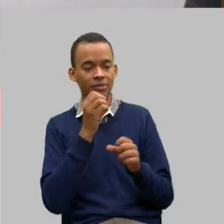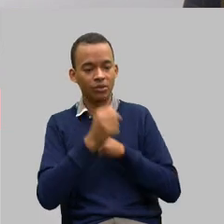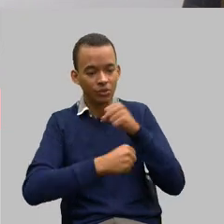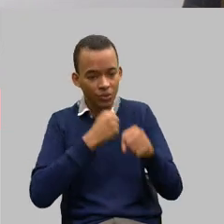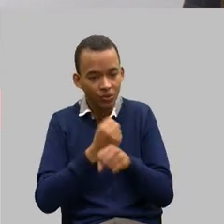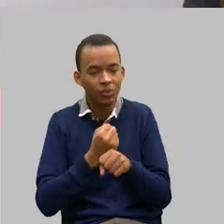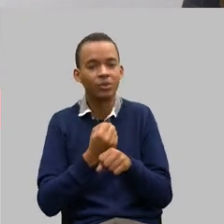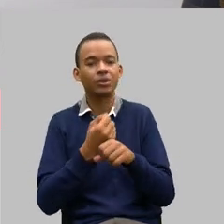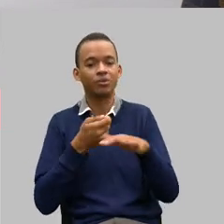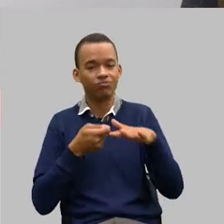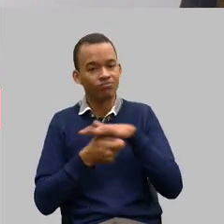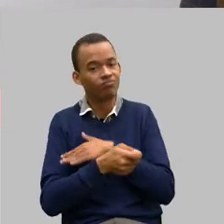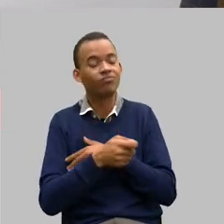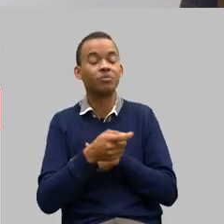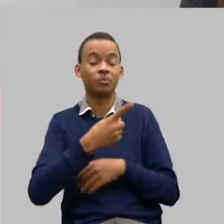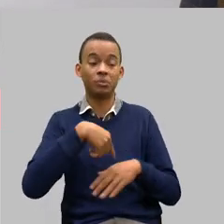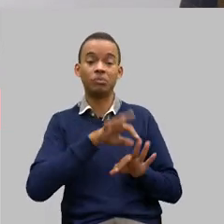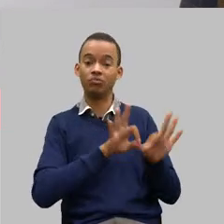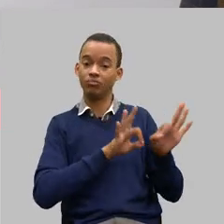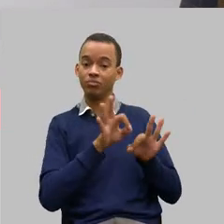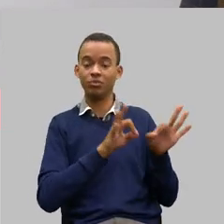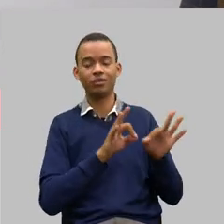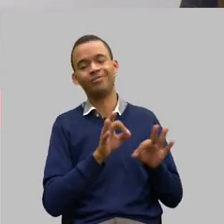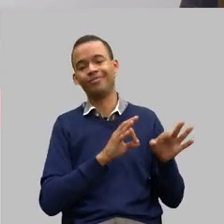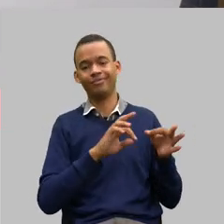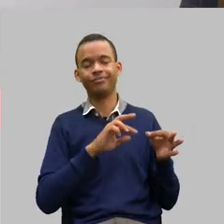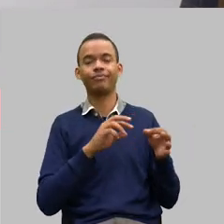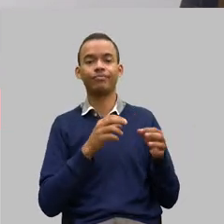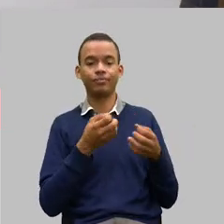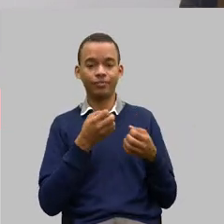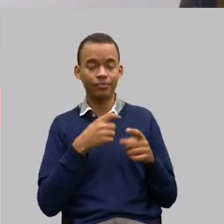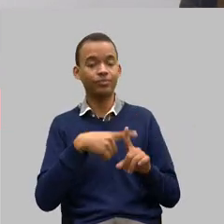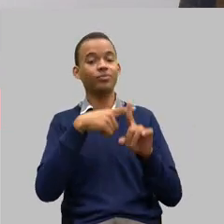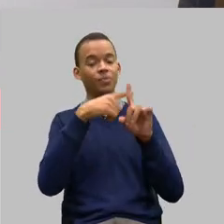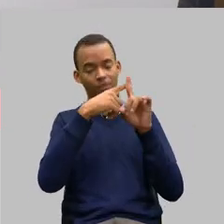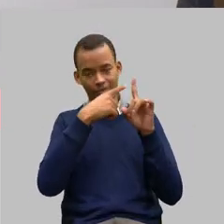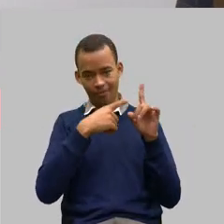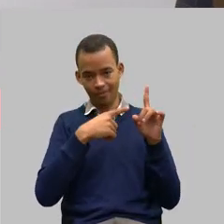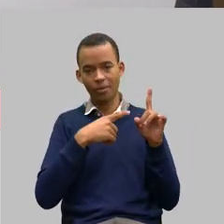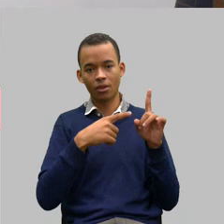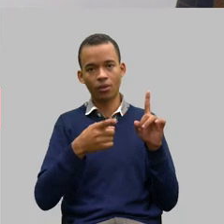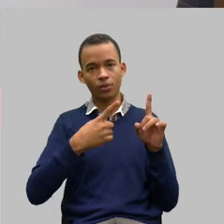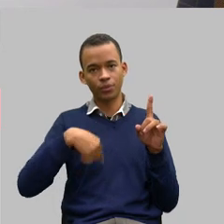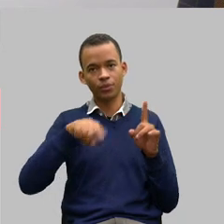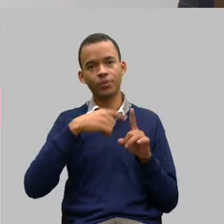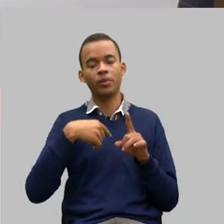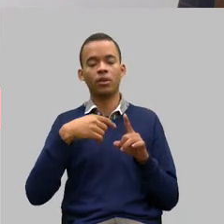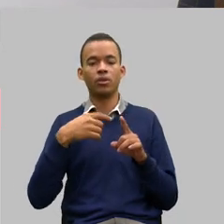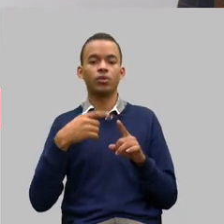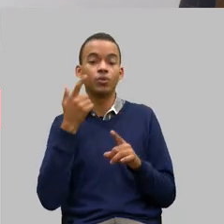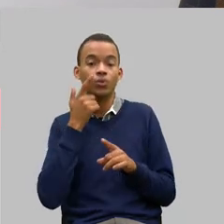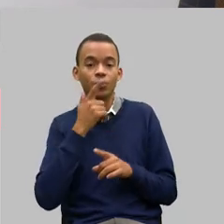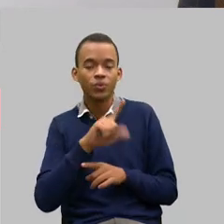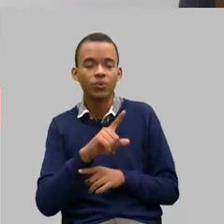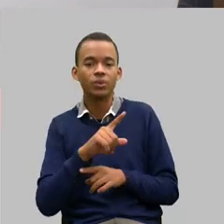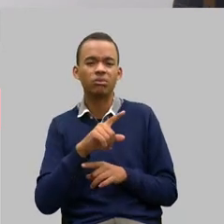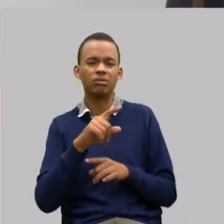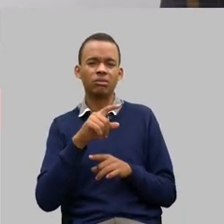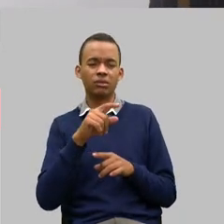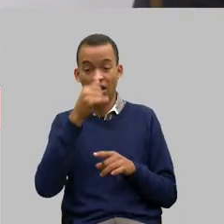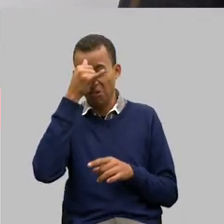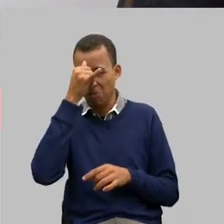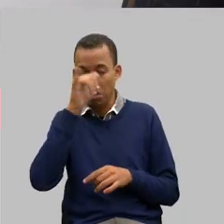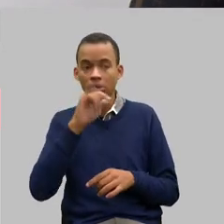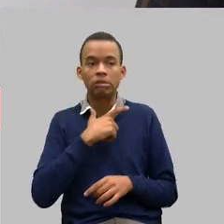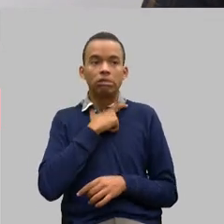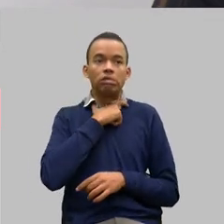legado que a gente deixa de que a gente não vai passar mais eh pelo sufoco quando a gente entrou de ter